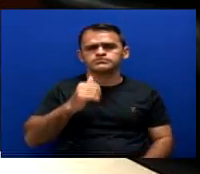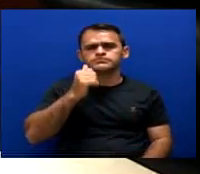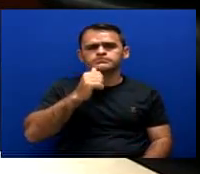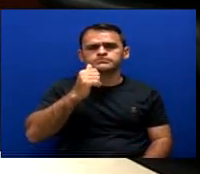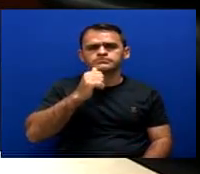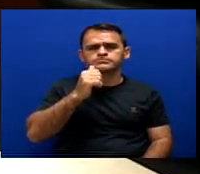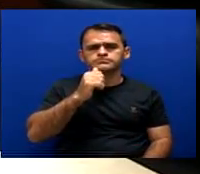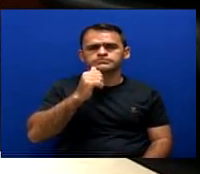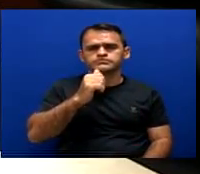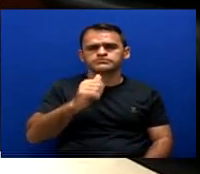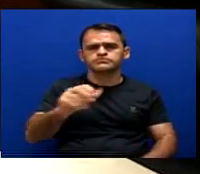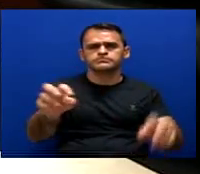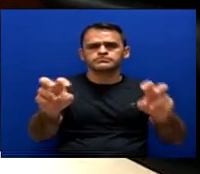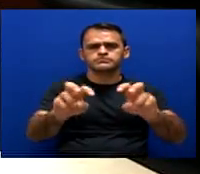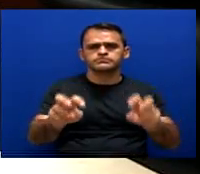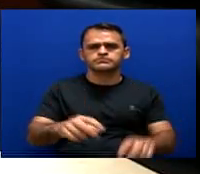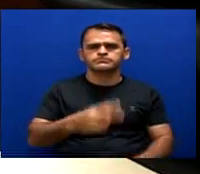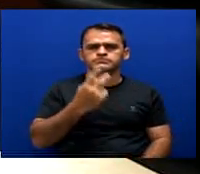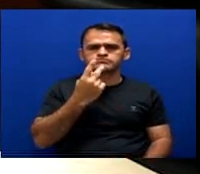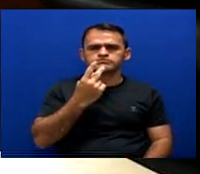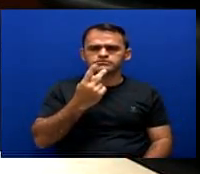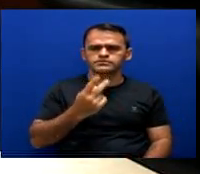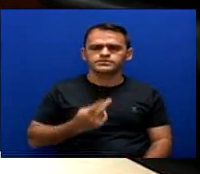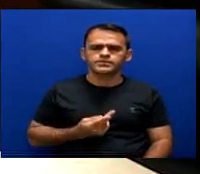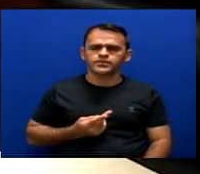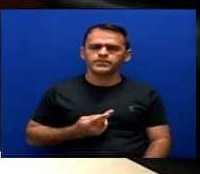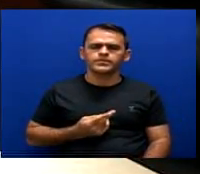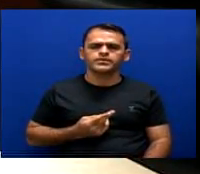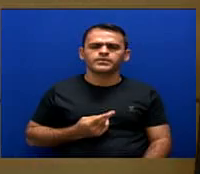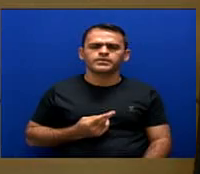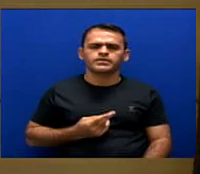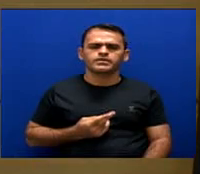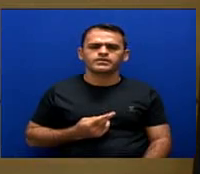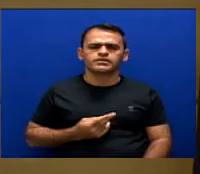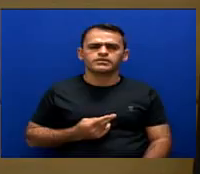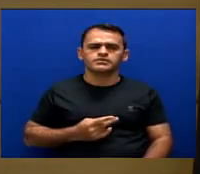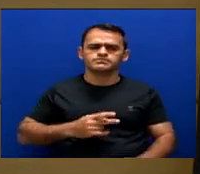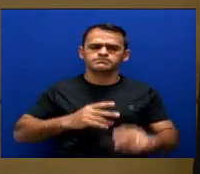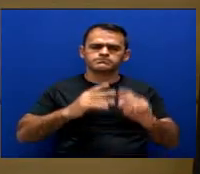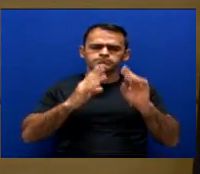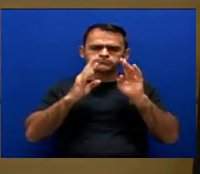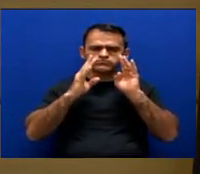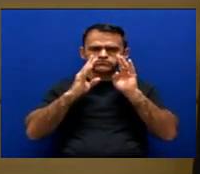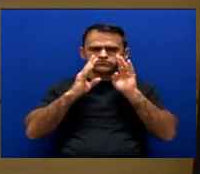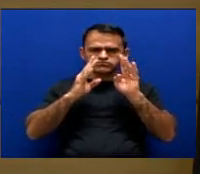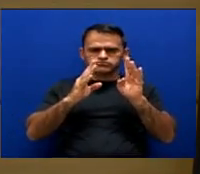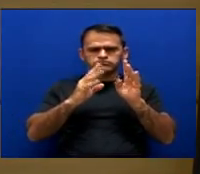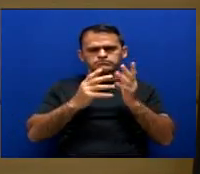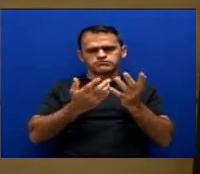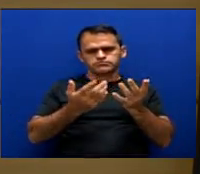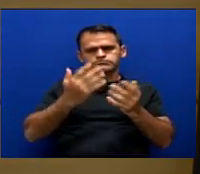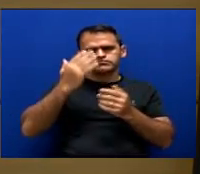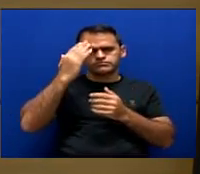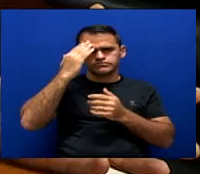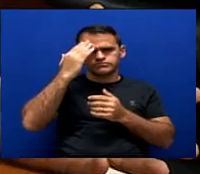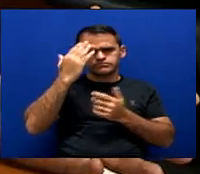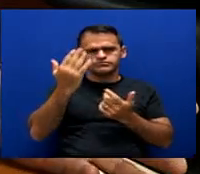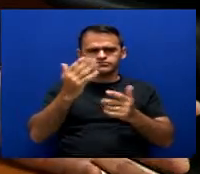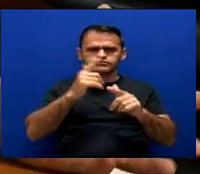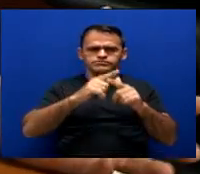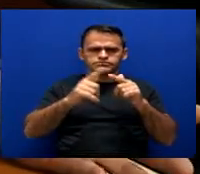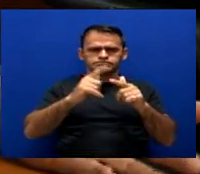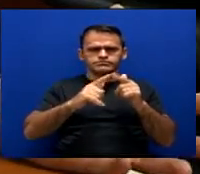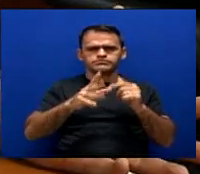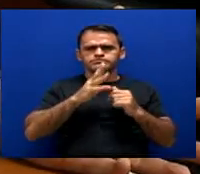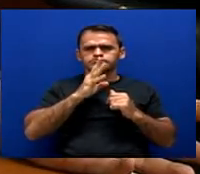falou no plenário que a gente ouviu ea gente sabe desse problema mas